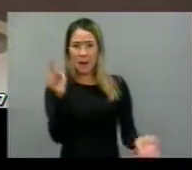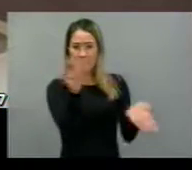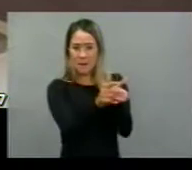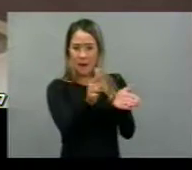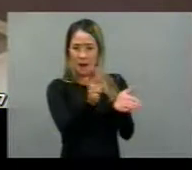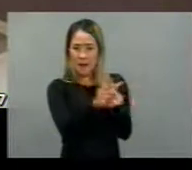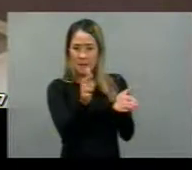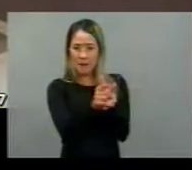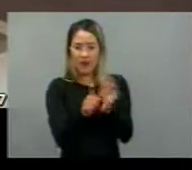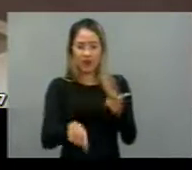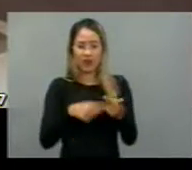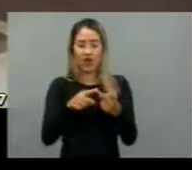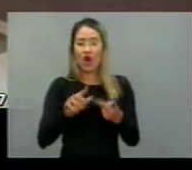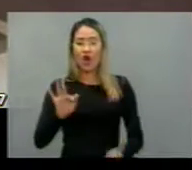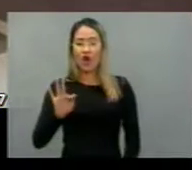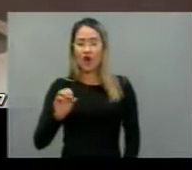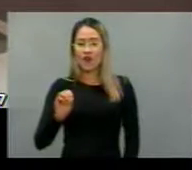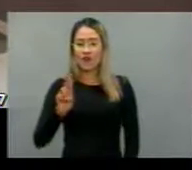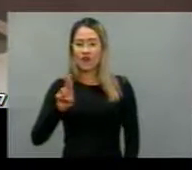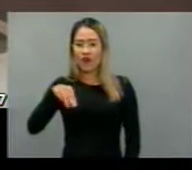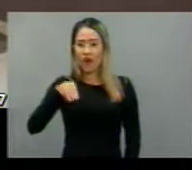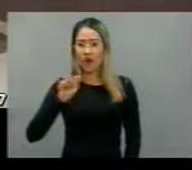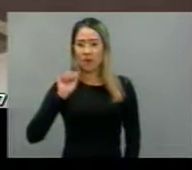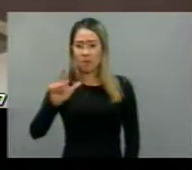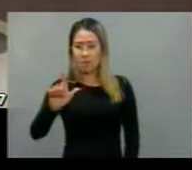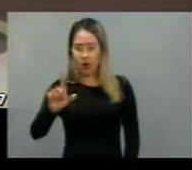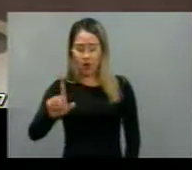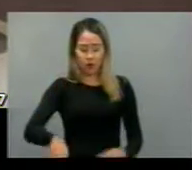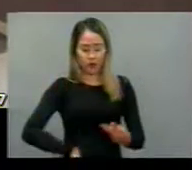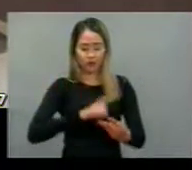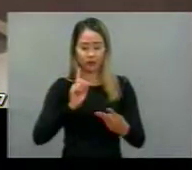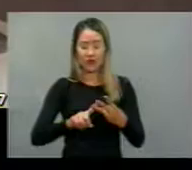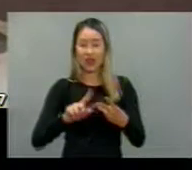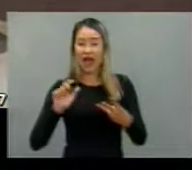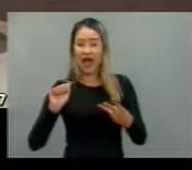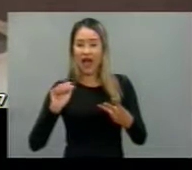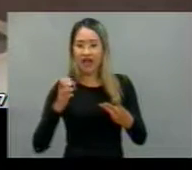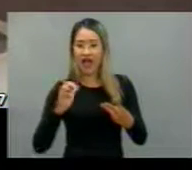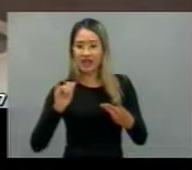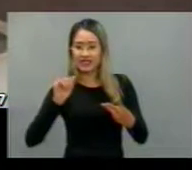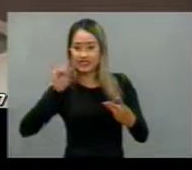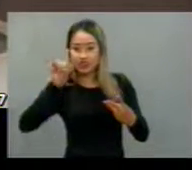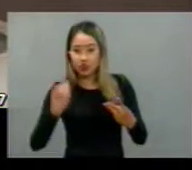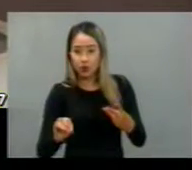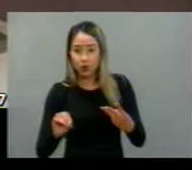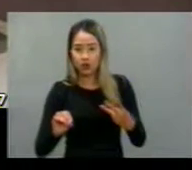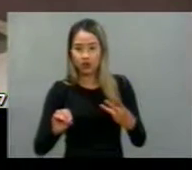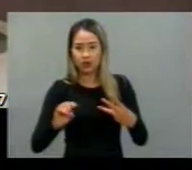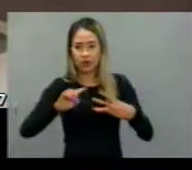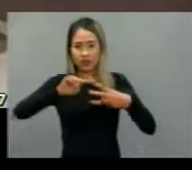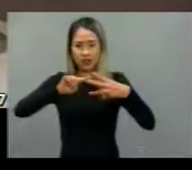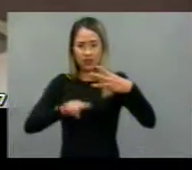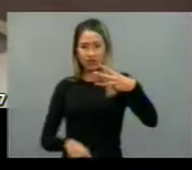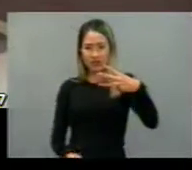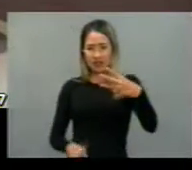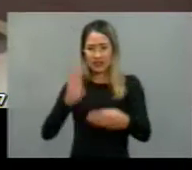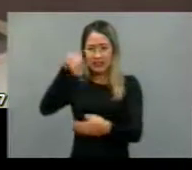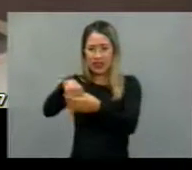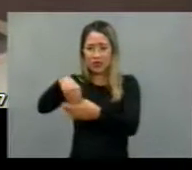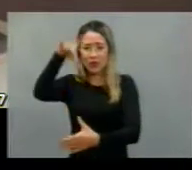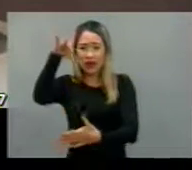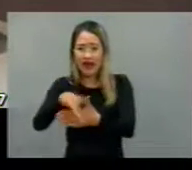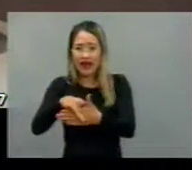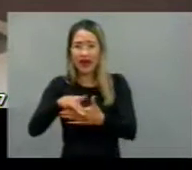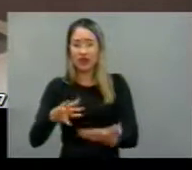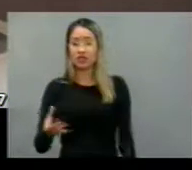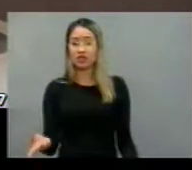formol, ácido ascórbico em grandes quantidades, que você sabe que é o ácido que inclusive